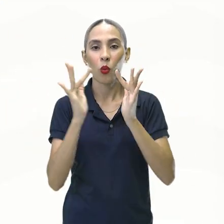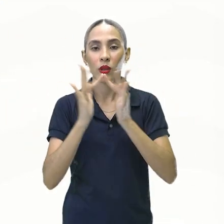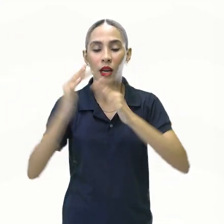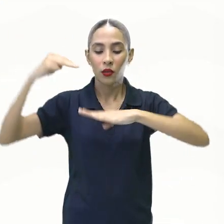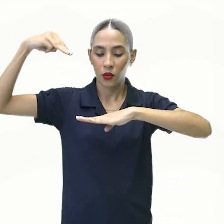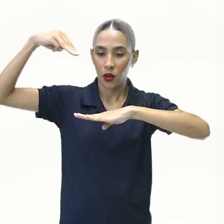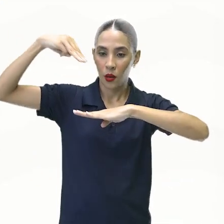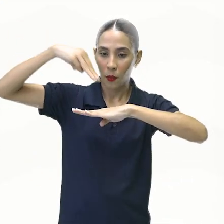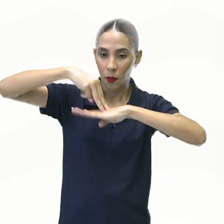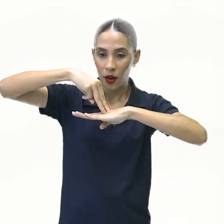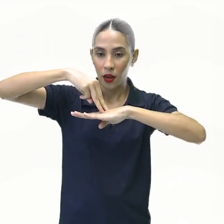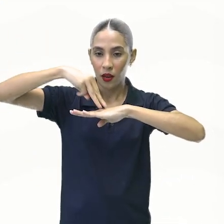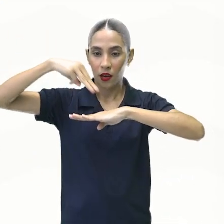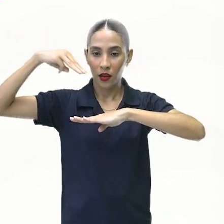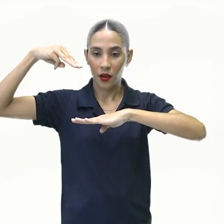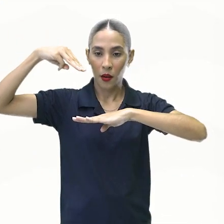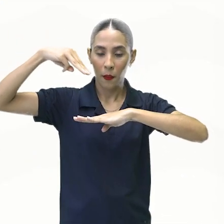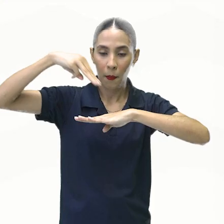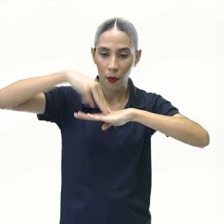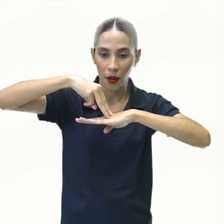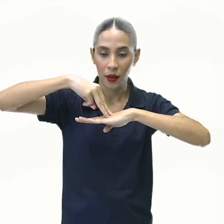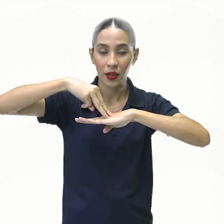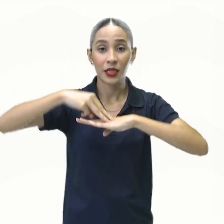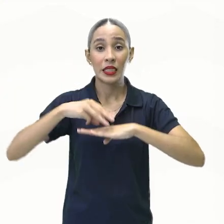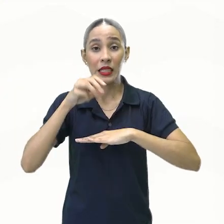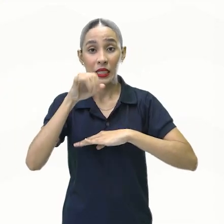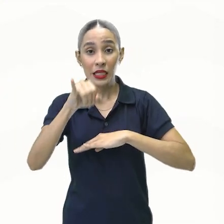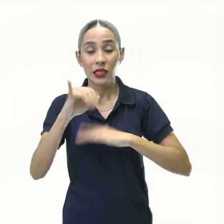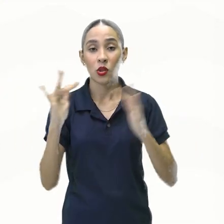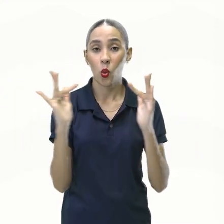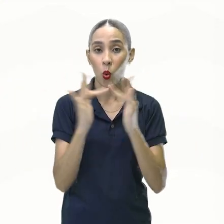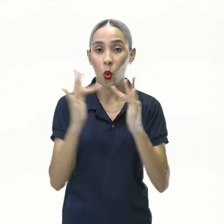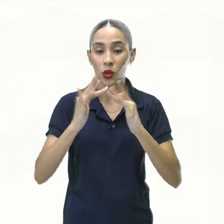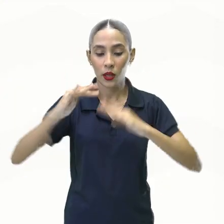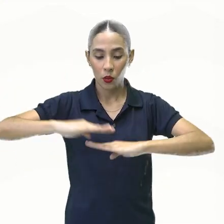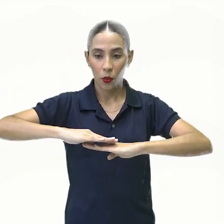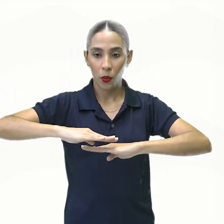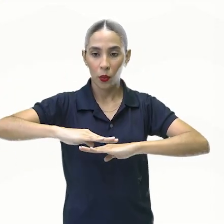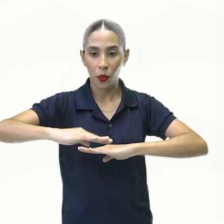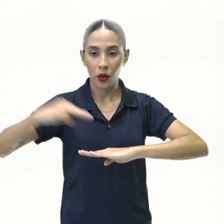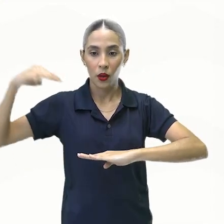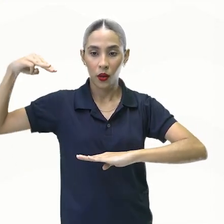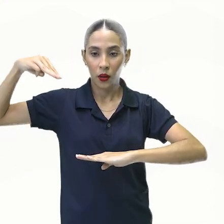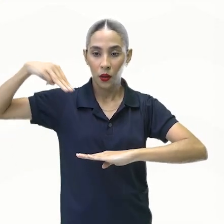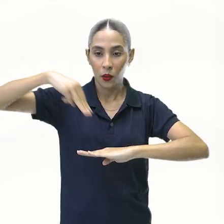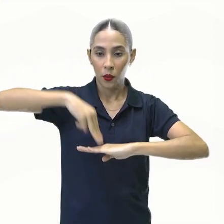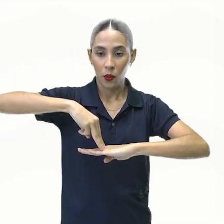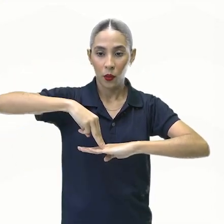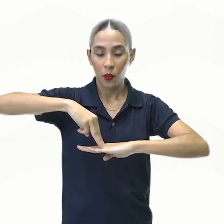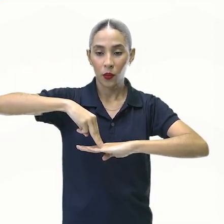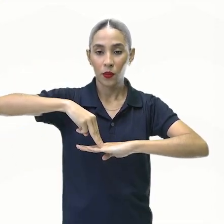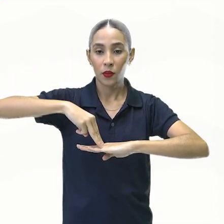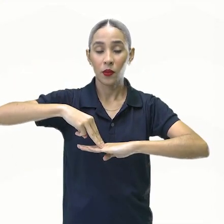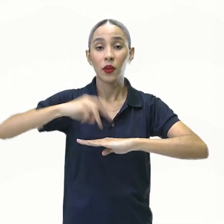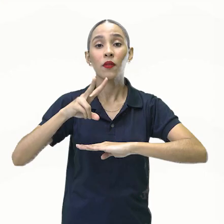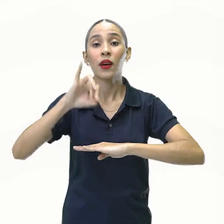E aí, quando essa onda atinge a superfície metálica, essa superfície emite